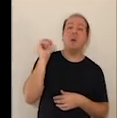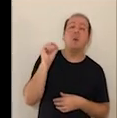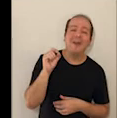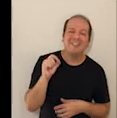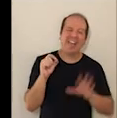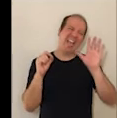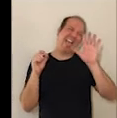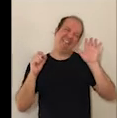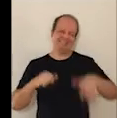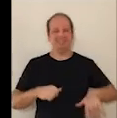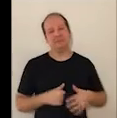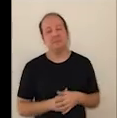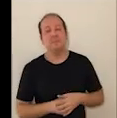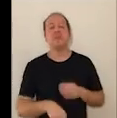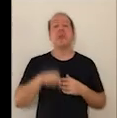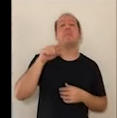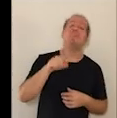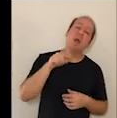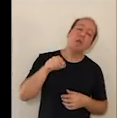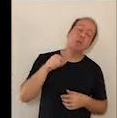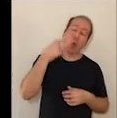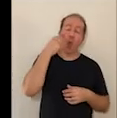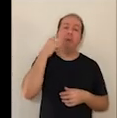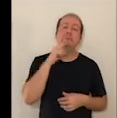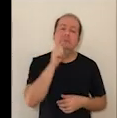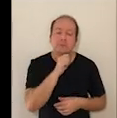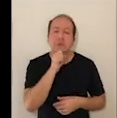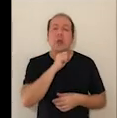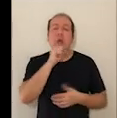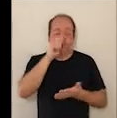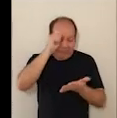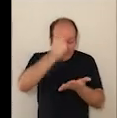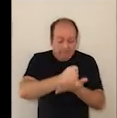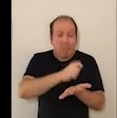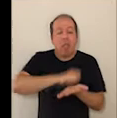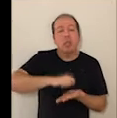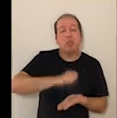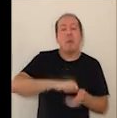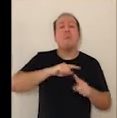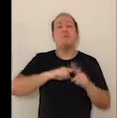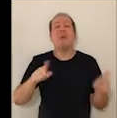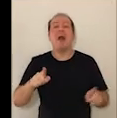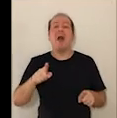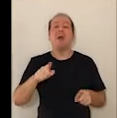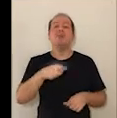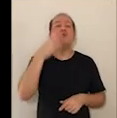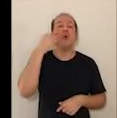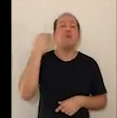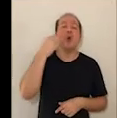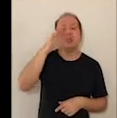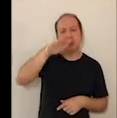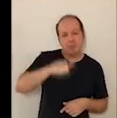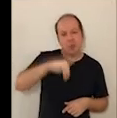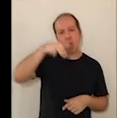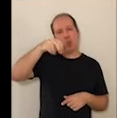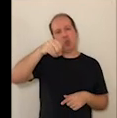mia. Então, seu Corbaccio, o testamento. Bem, o senhor ainda não sabe, Messer Volpone chamou